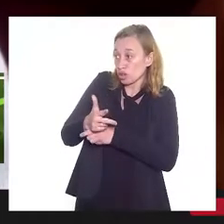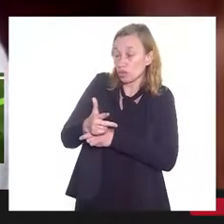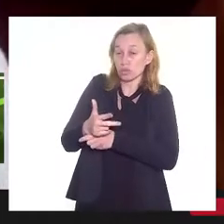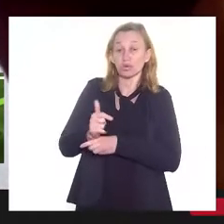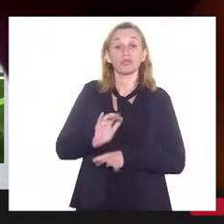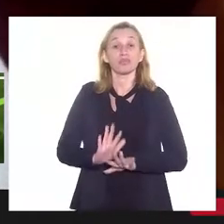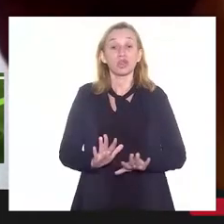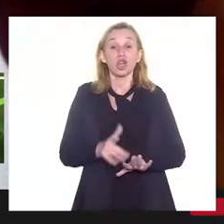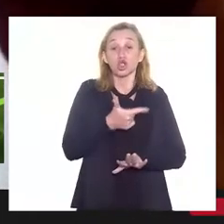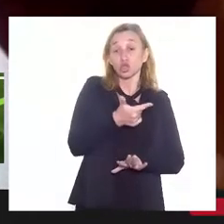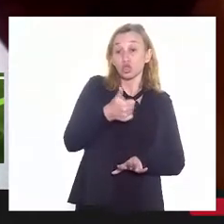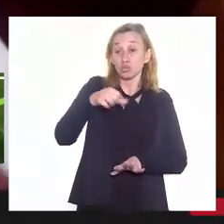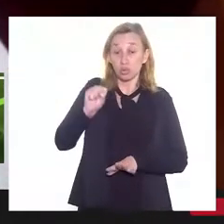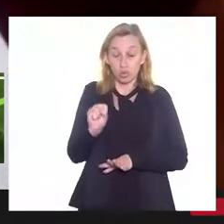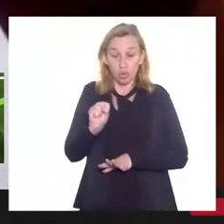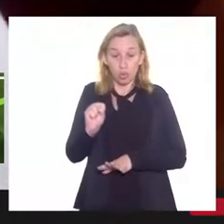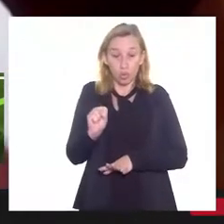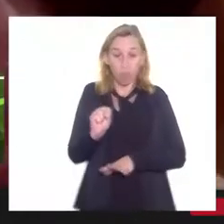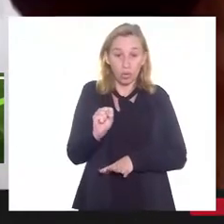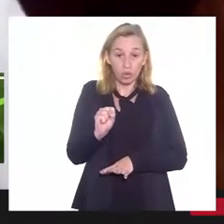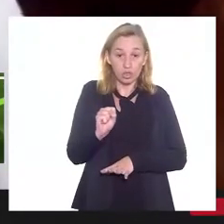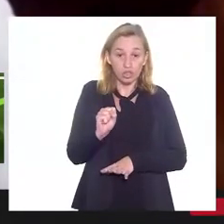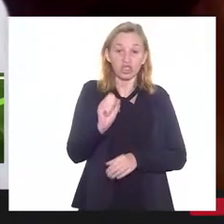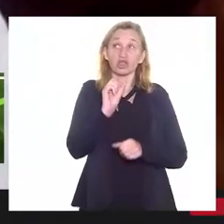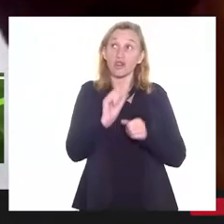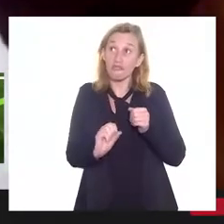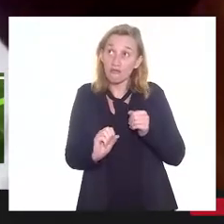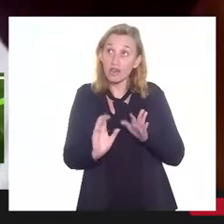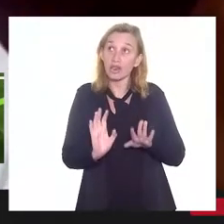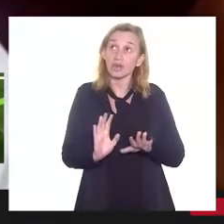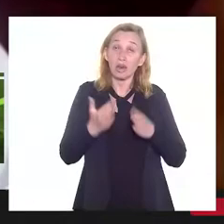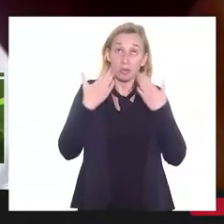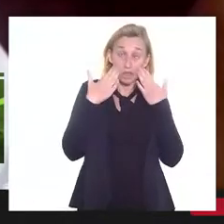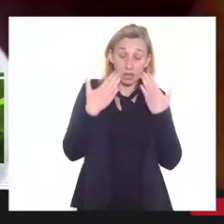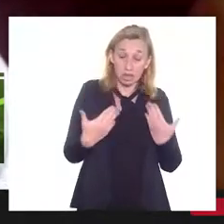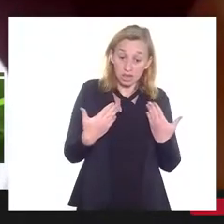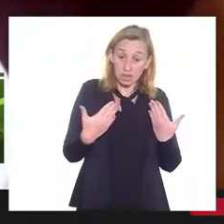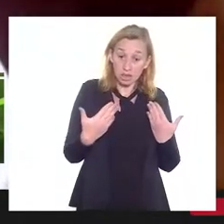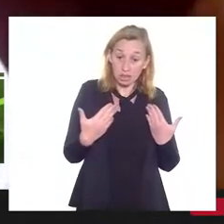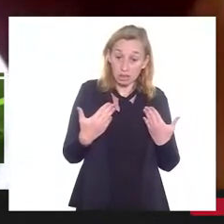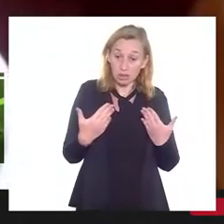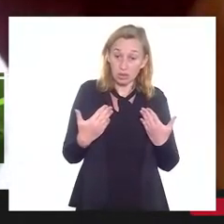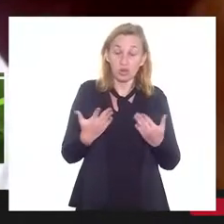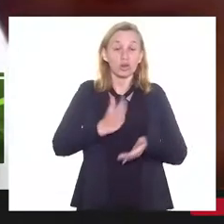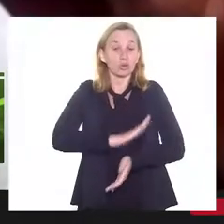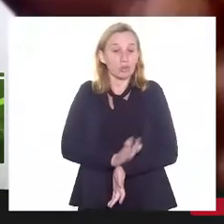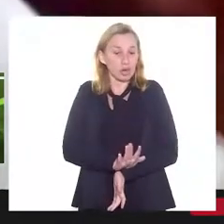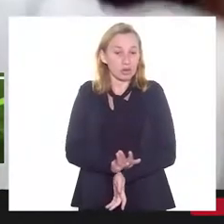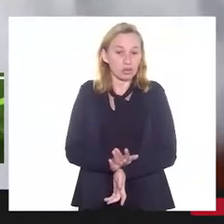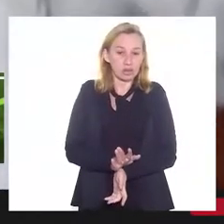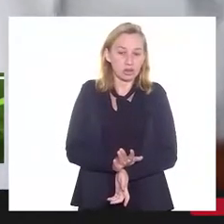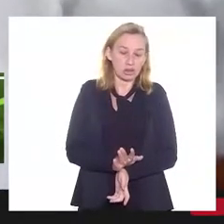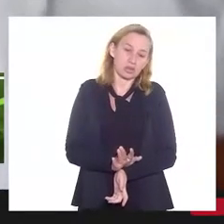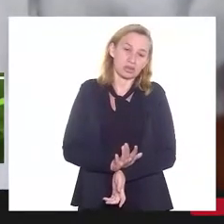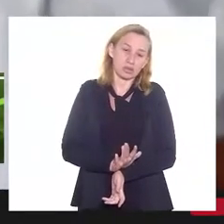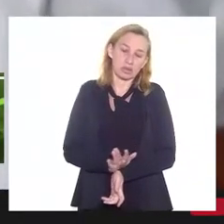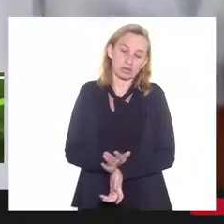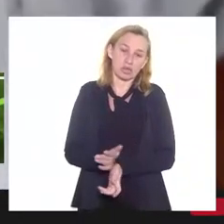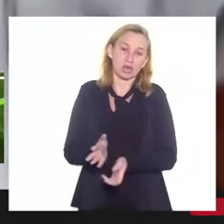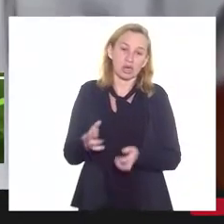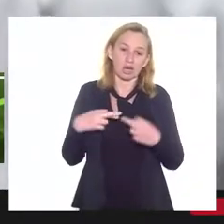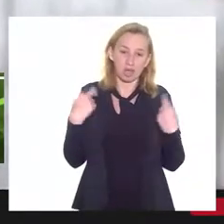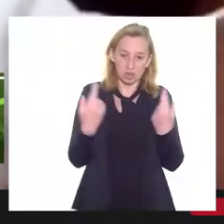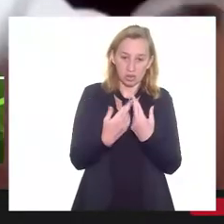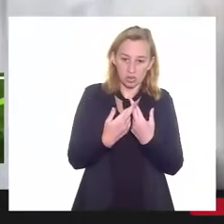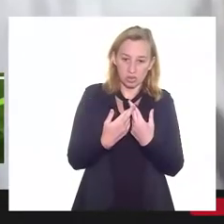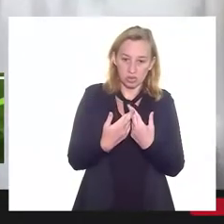e 2008 a gente fez as apresentação sobre tolerância religiosa na ler naquele prédio